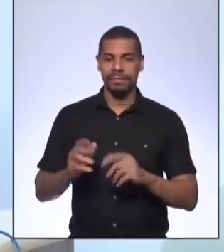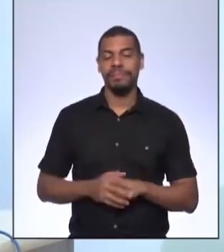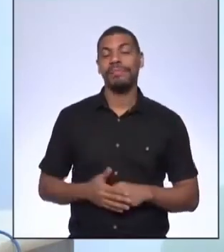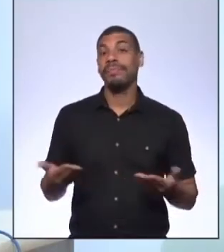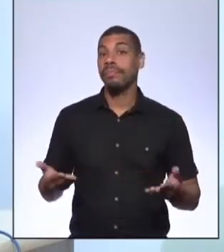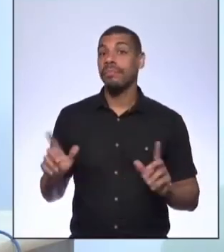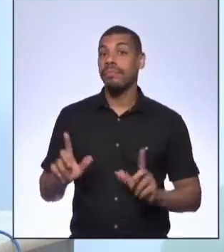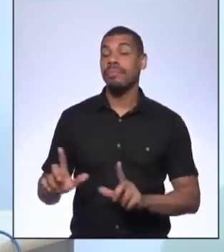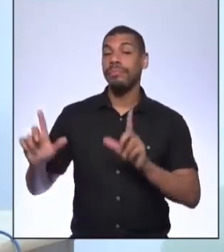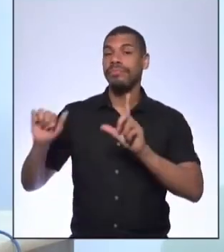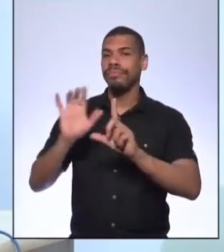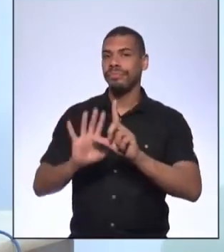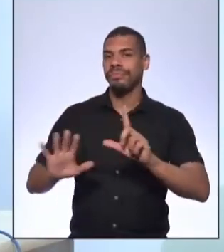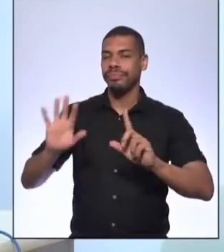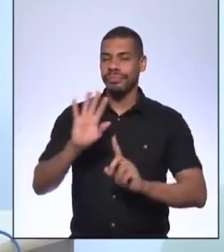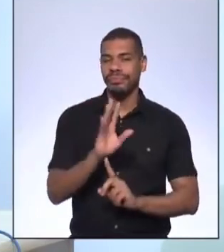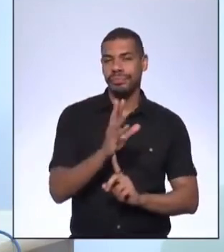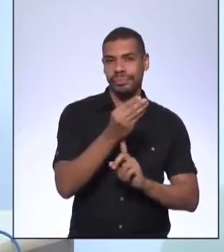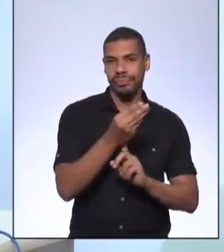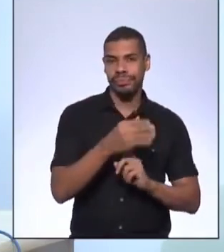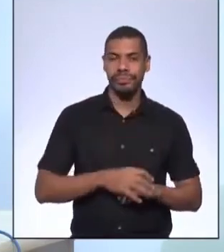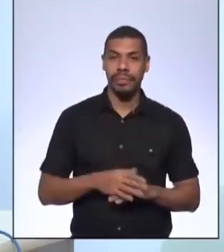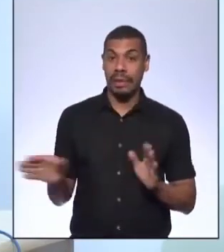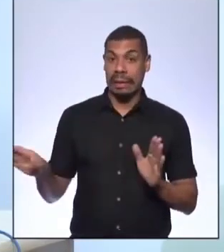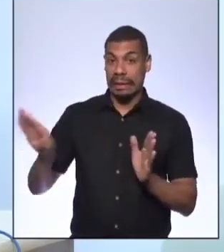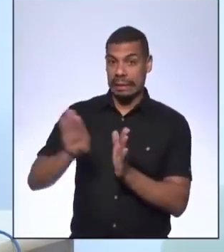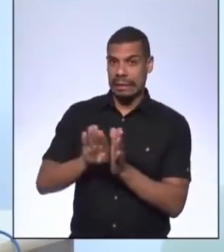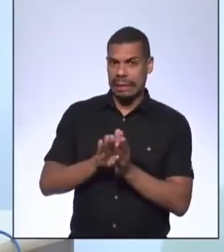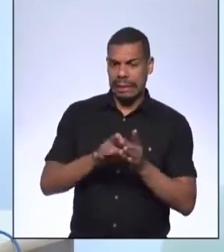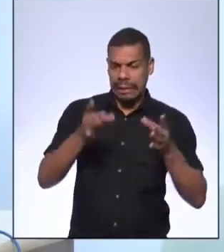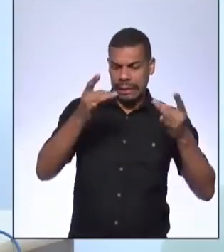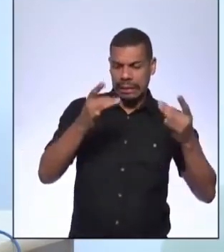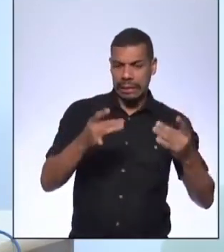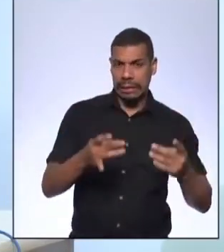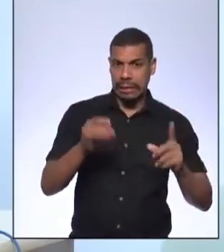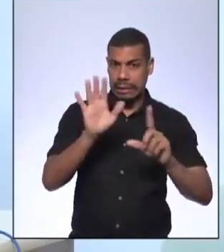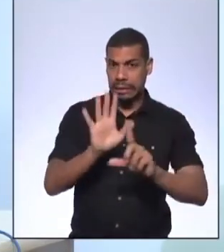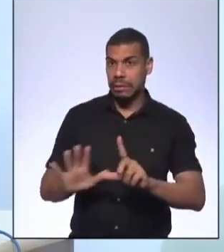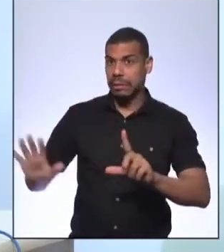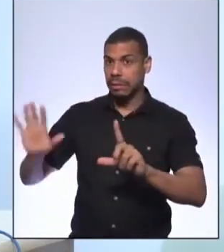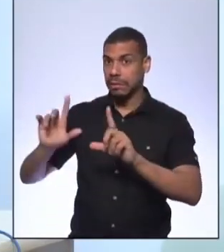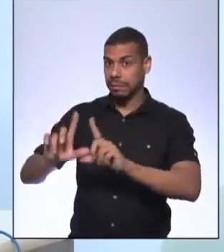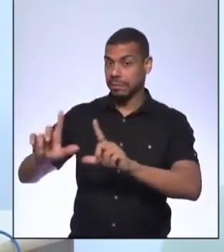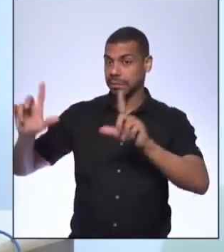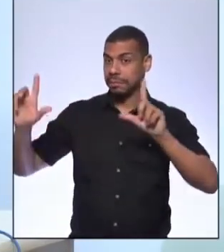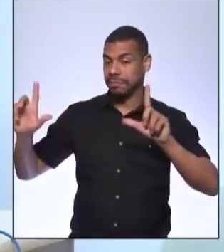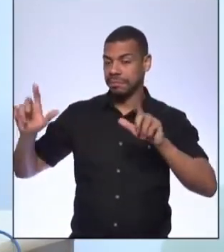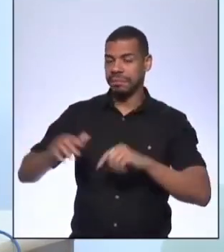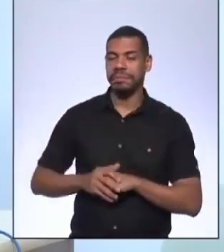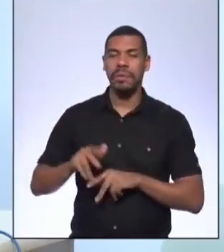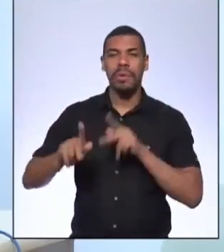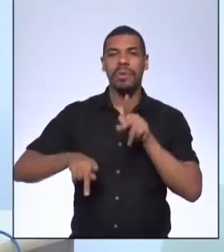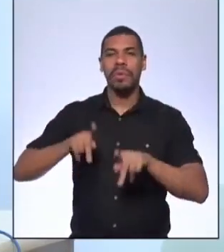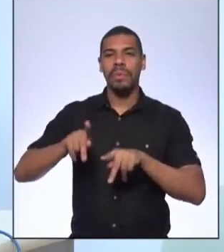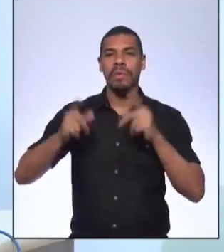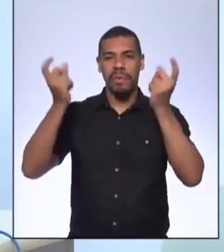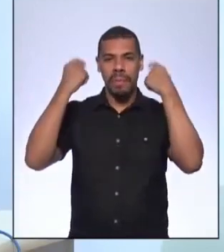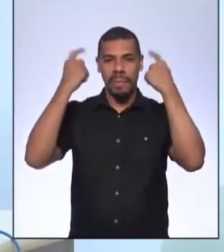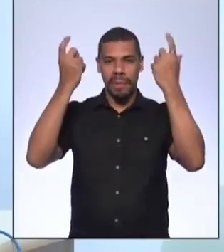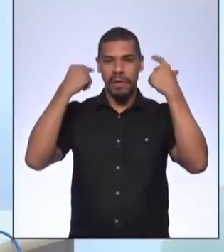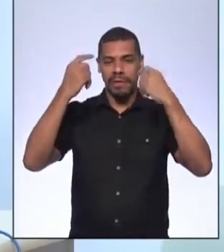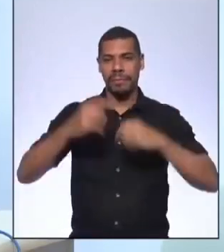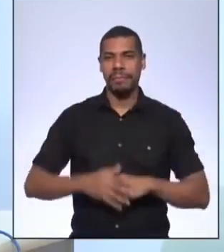A Chegada de Hernán Cortés a Veracruz, que é um detalhe do grande painel lá da epopeia do povo mexicano,